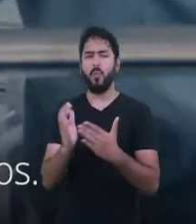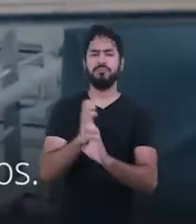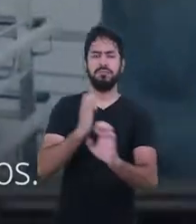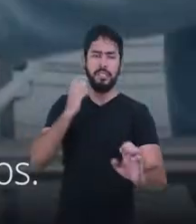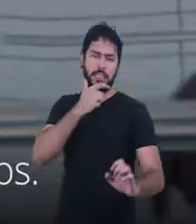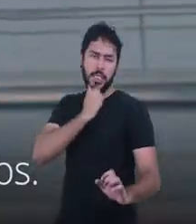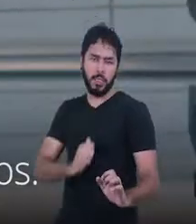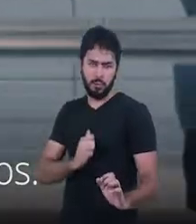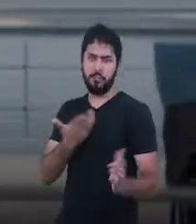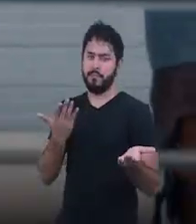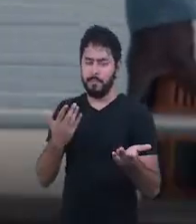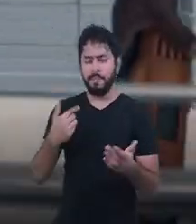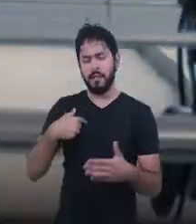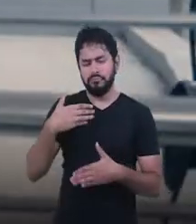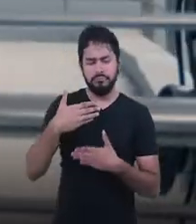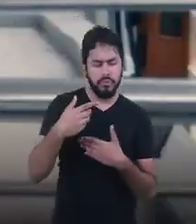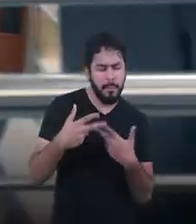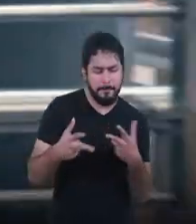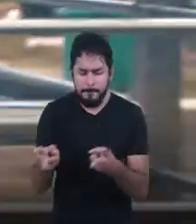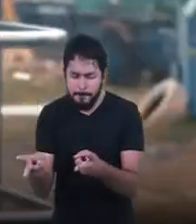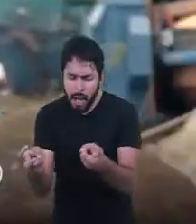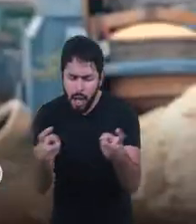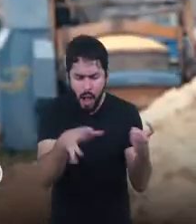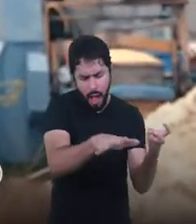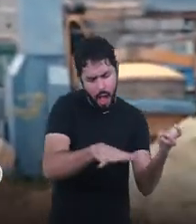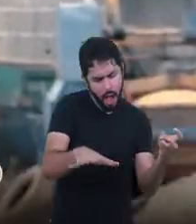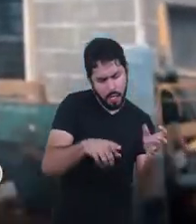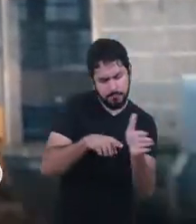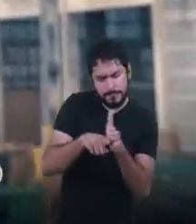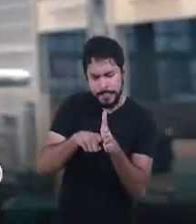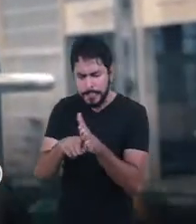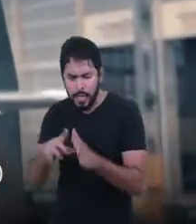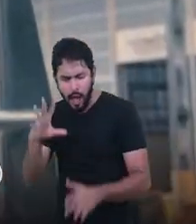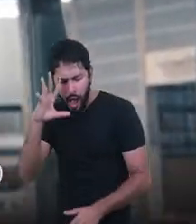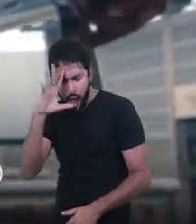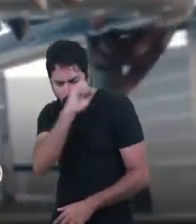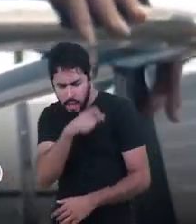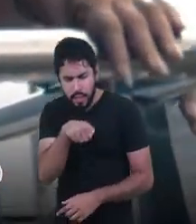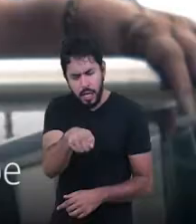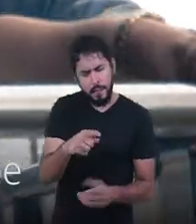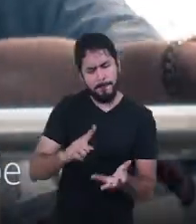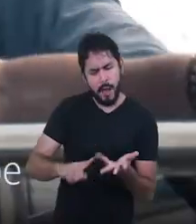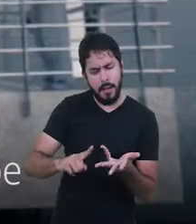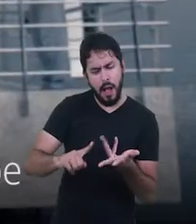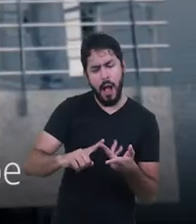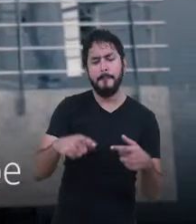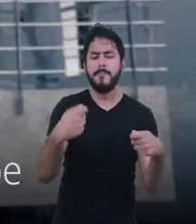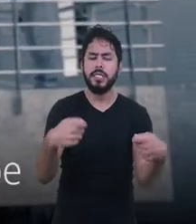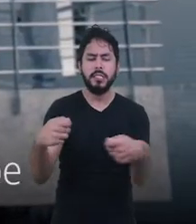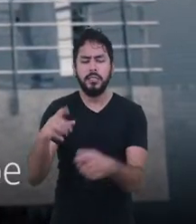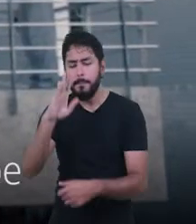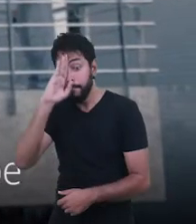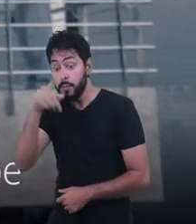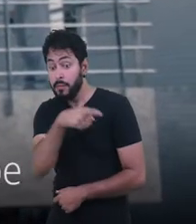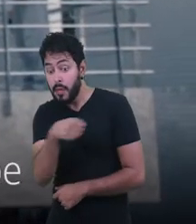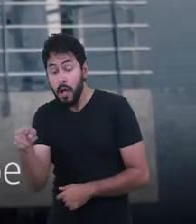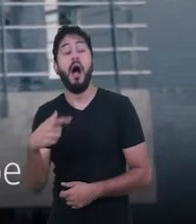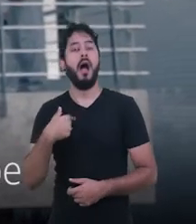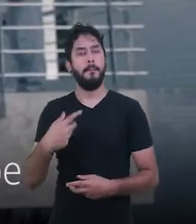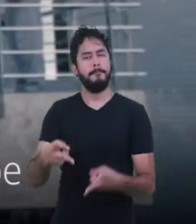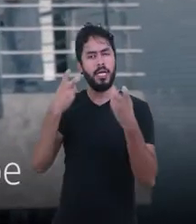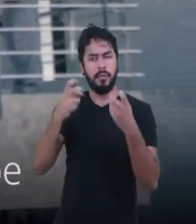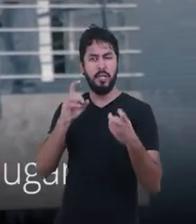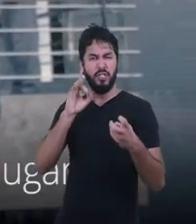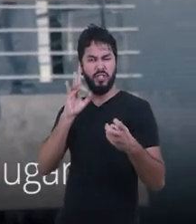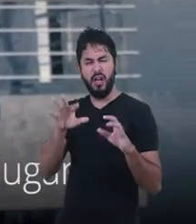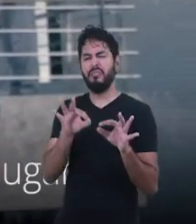por engenheiros. Quando a gente vai lendo a necessidade de cada uma delas e a gente vai compreendendo o que é primordial para cada um, a